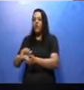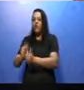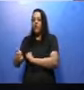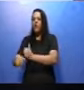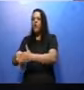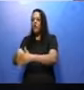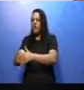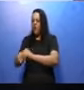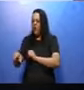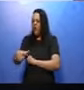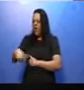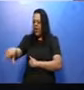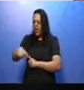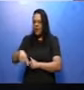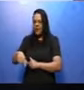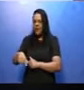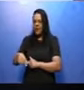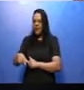relativo.